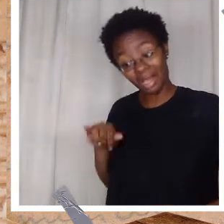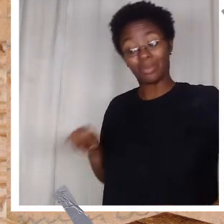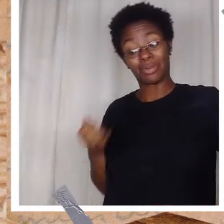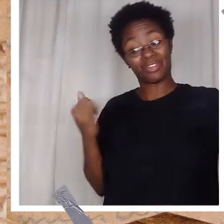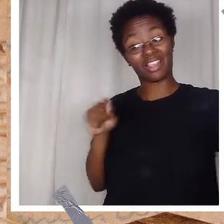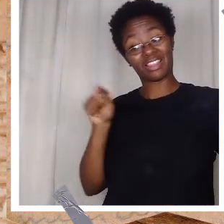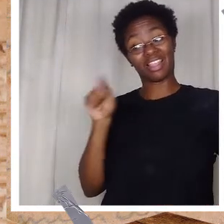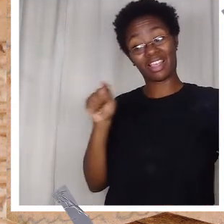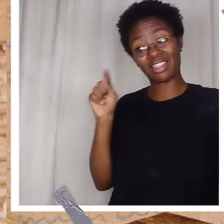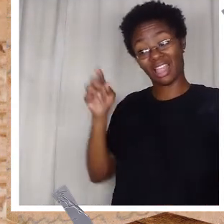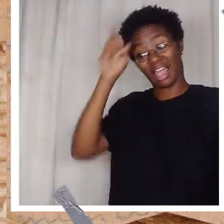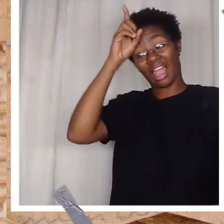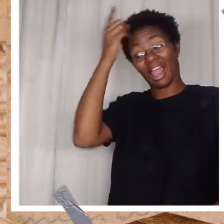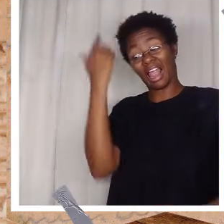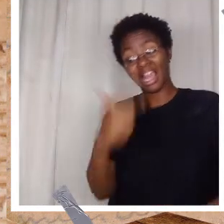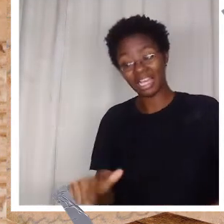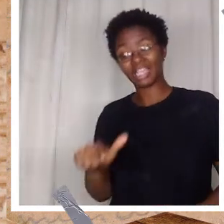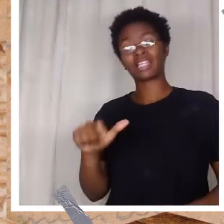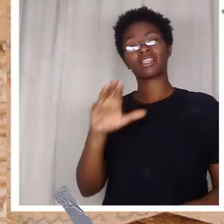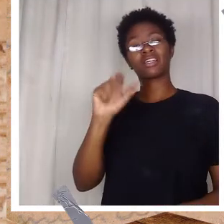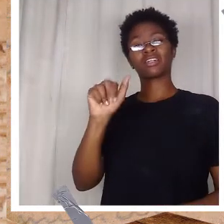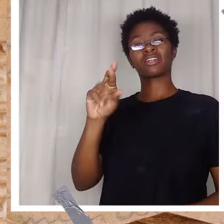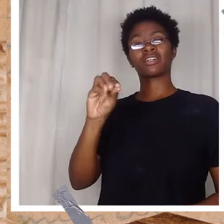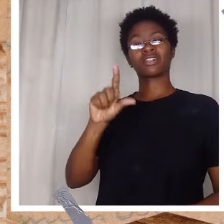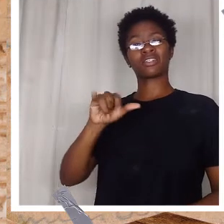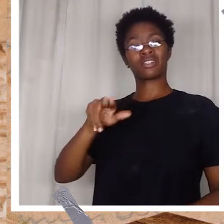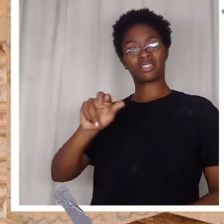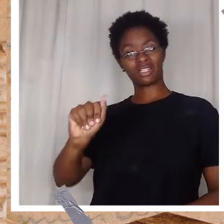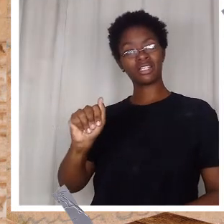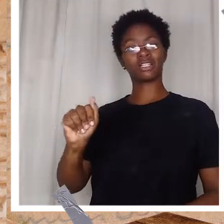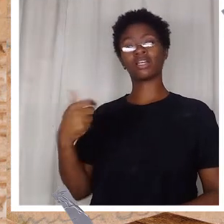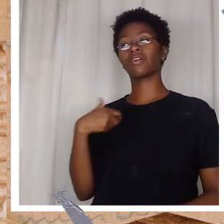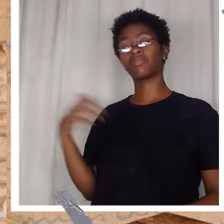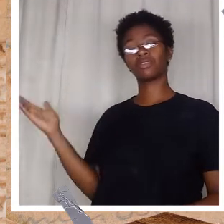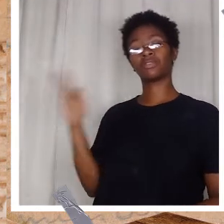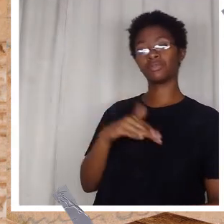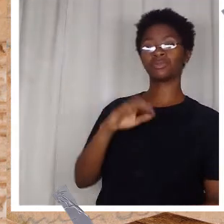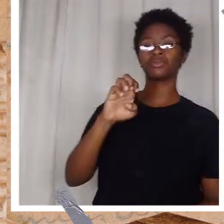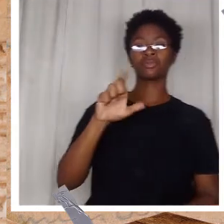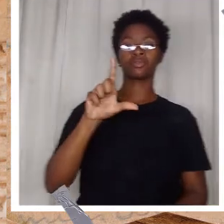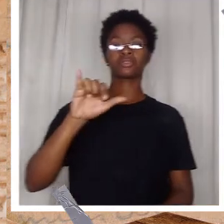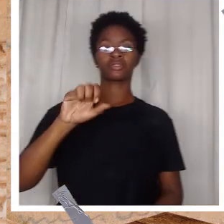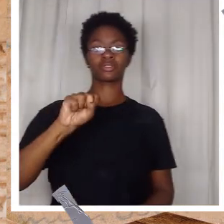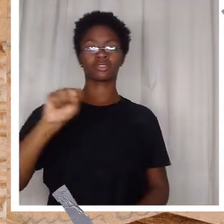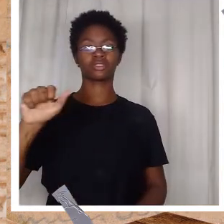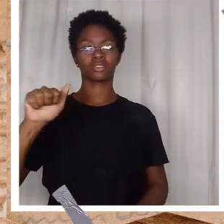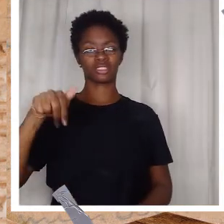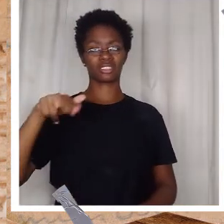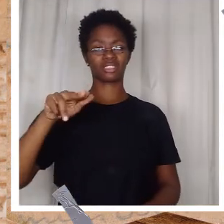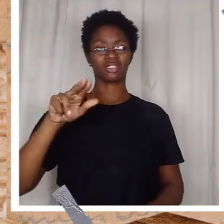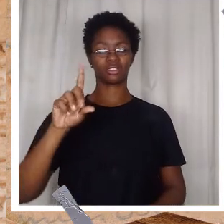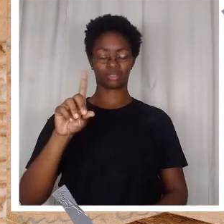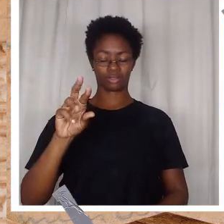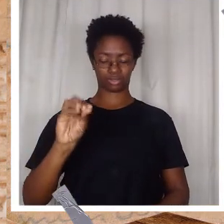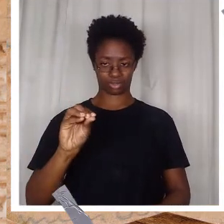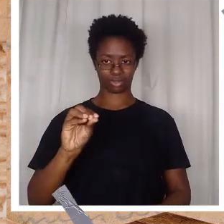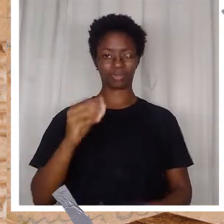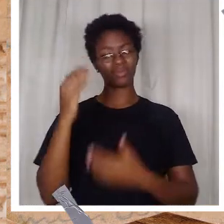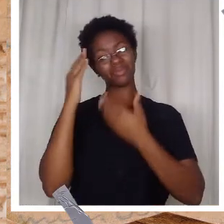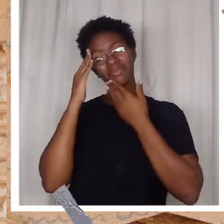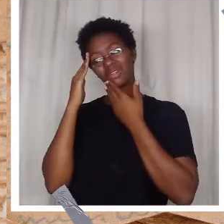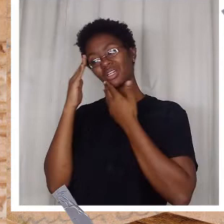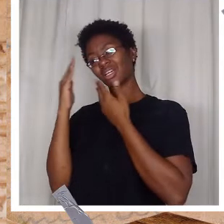dessa recriação, né, da Carolina, vou trazer o Elisandro para a nossa conversa. Obrigada, Rabelo,